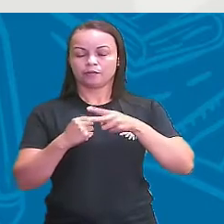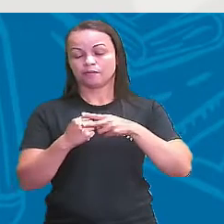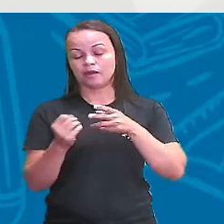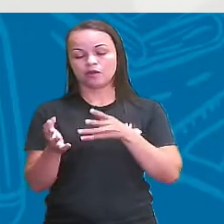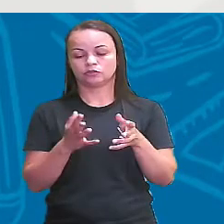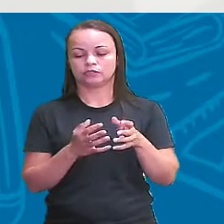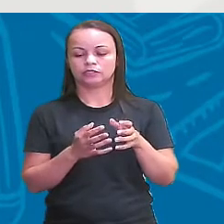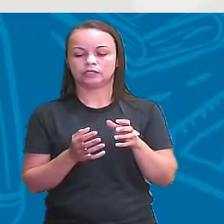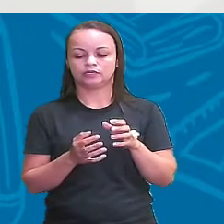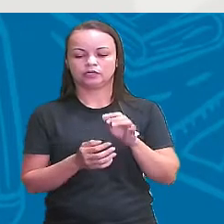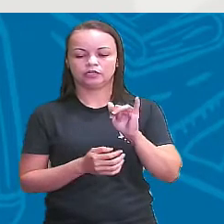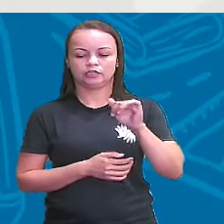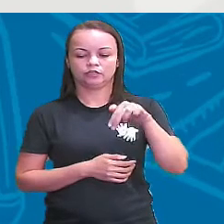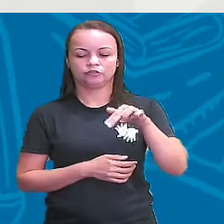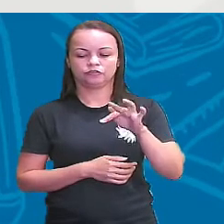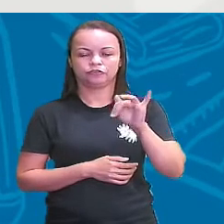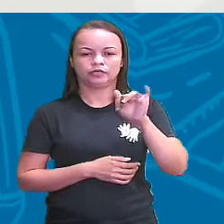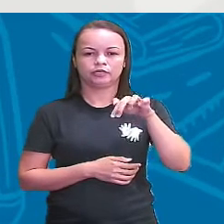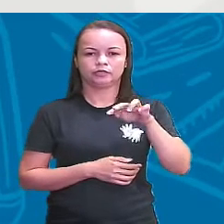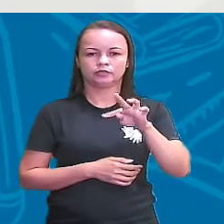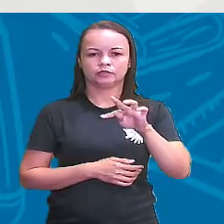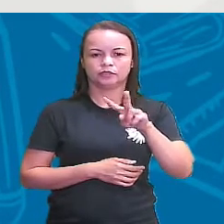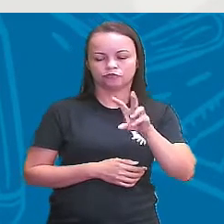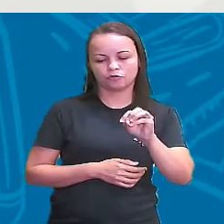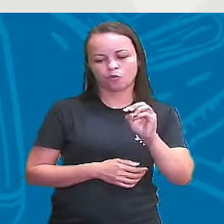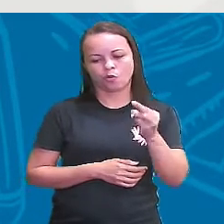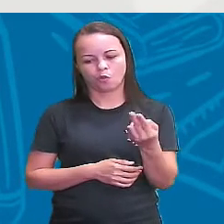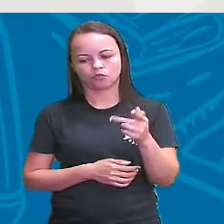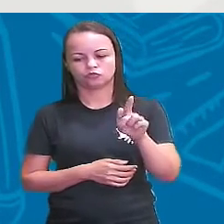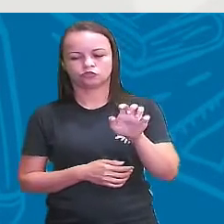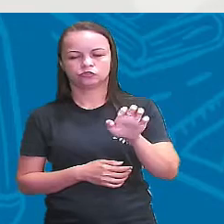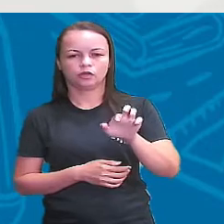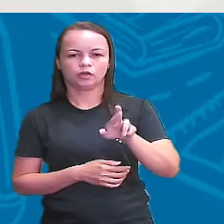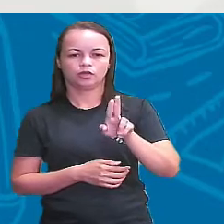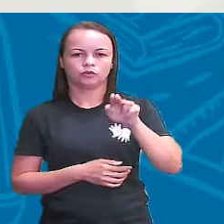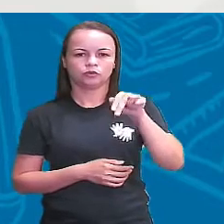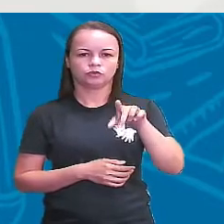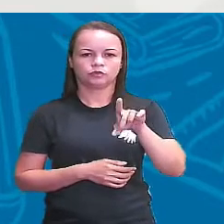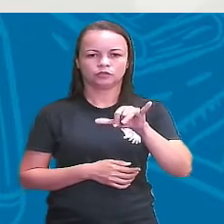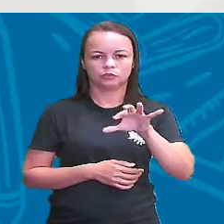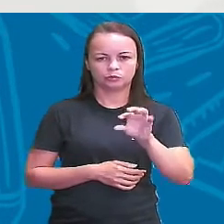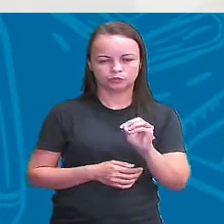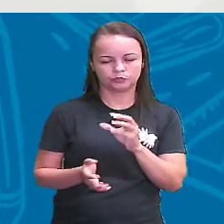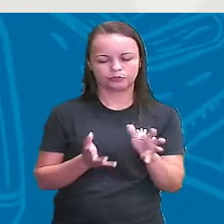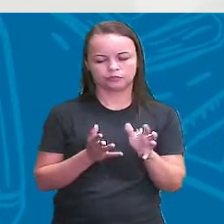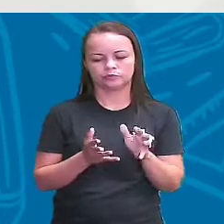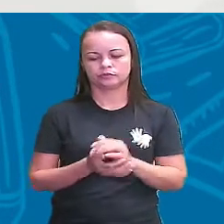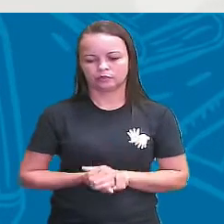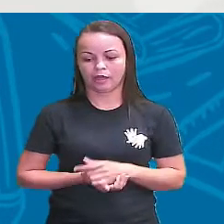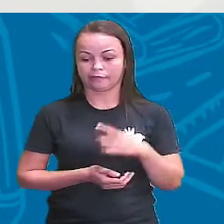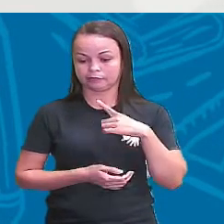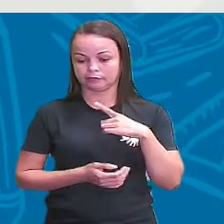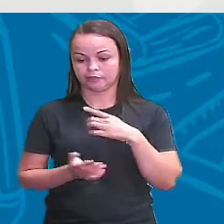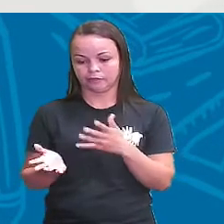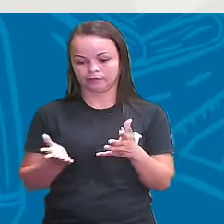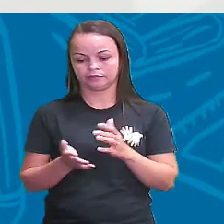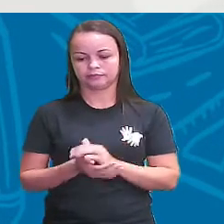gerúndio, ó. La música me va a gustar. Então, eu tenho aí